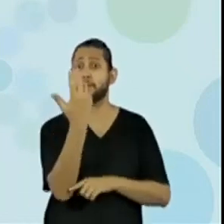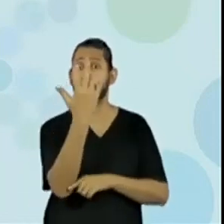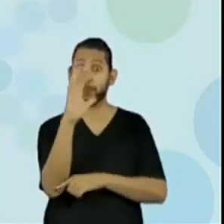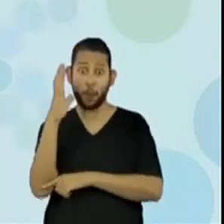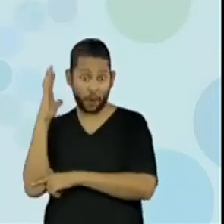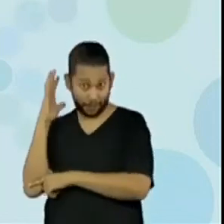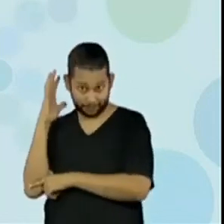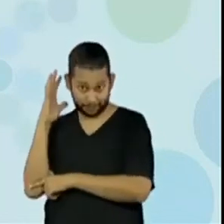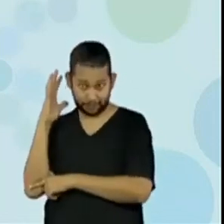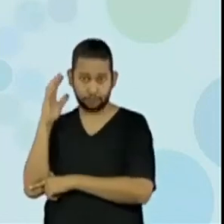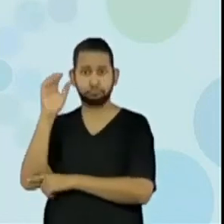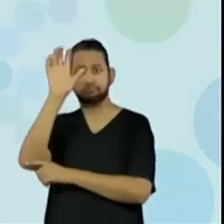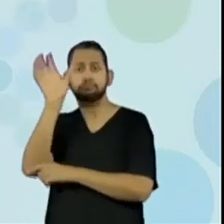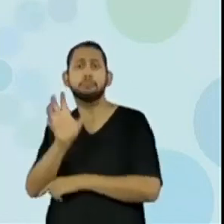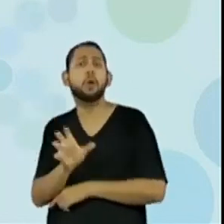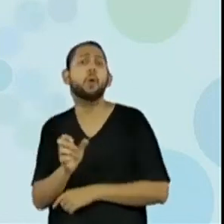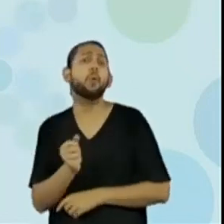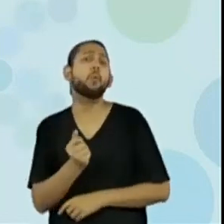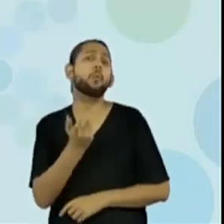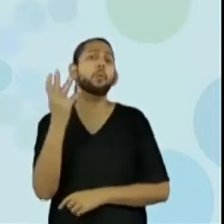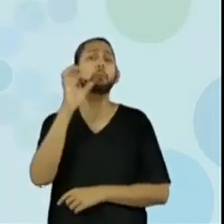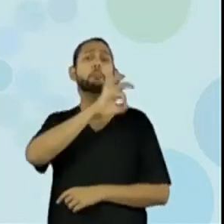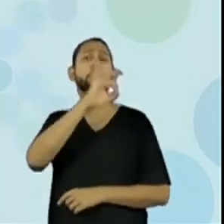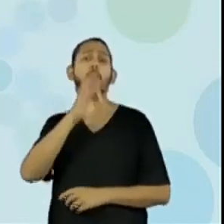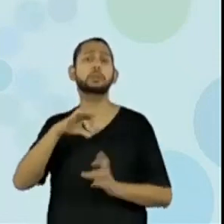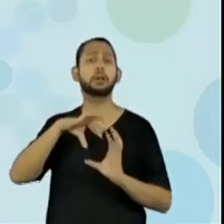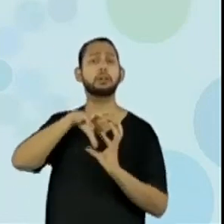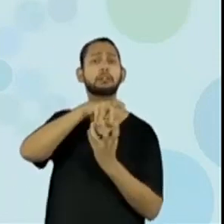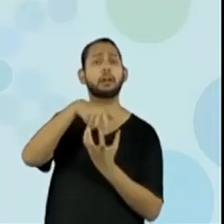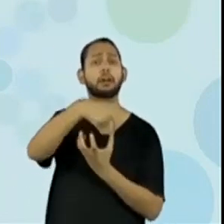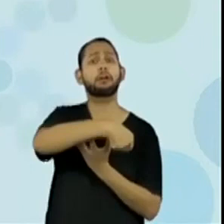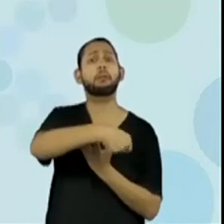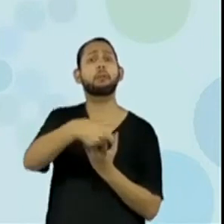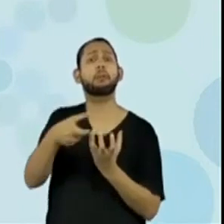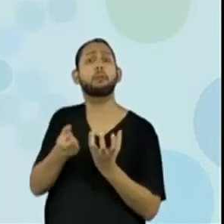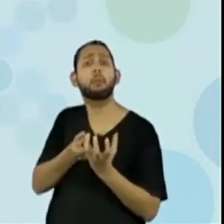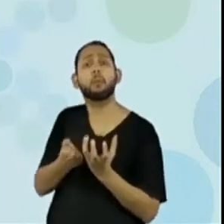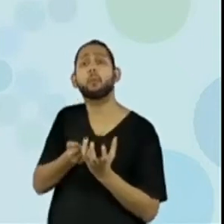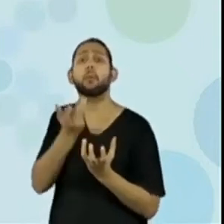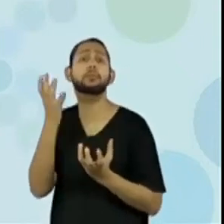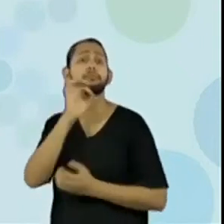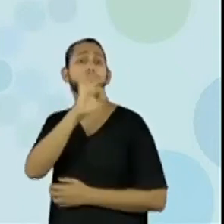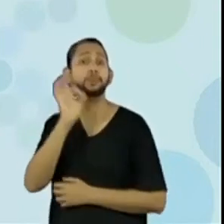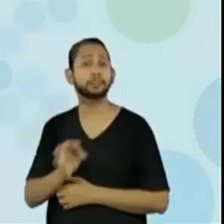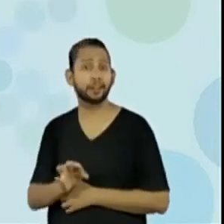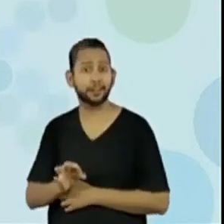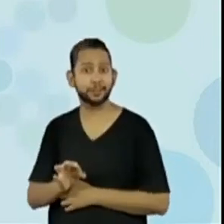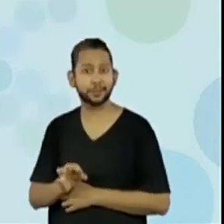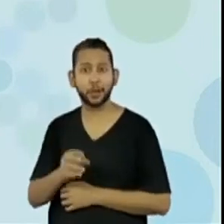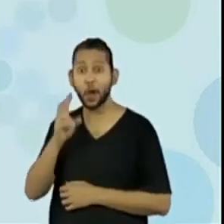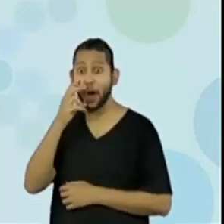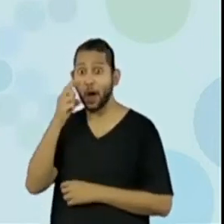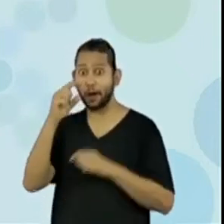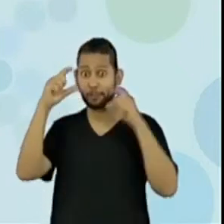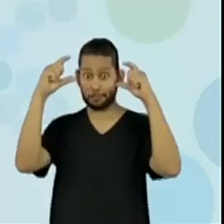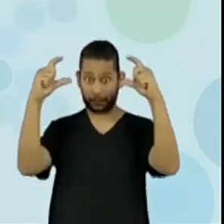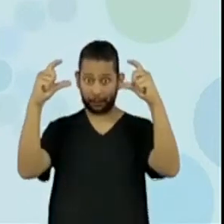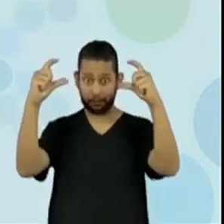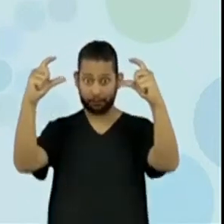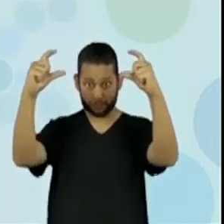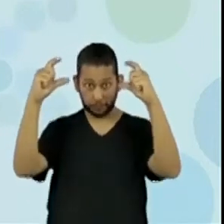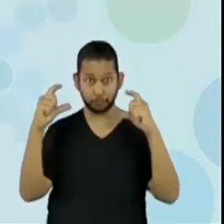tropicais cobrem quantos por cento da superfície da Terra? Olha aqui no segundo parágrafo, gente. As